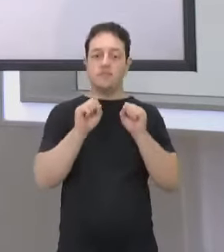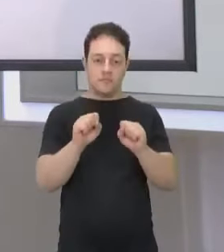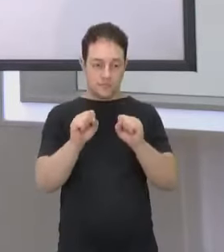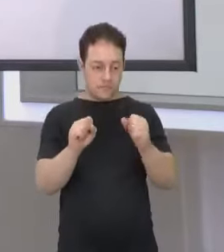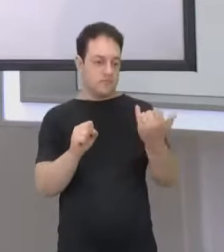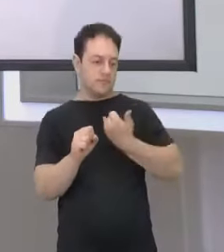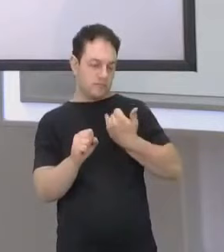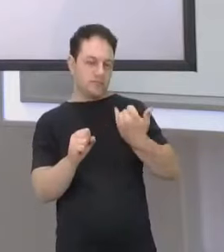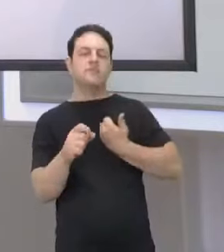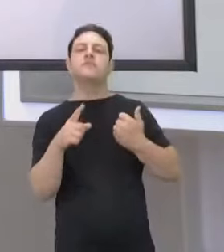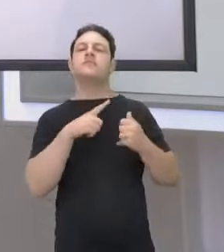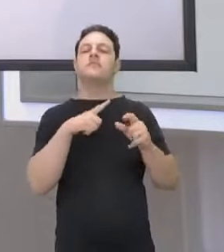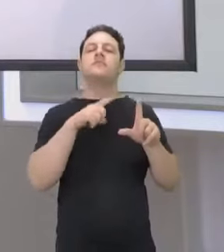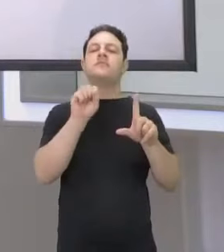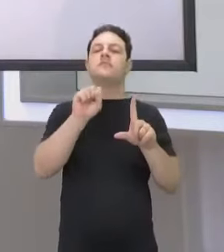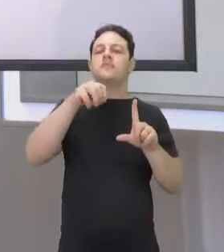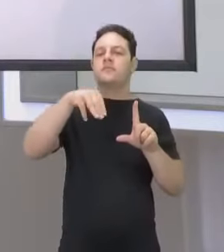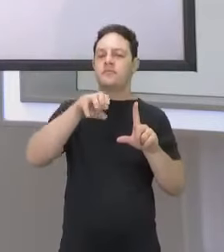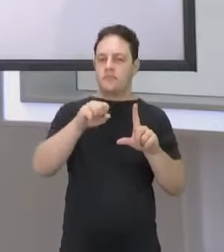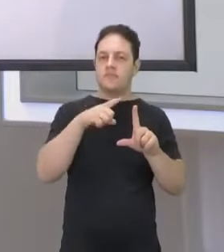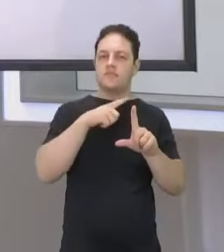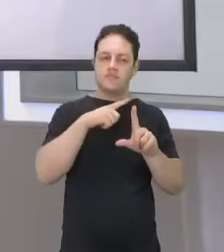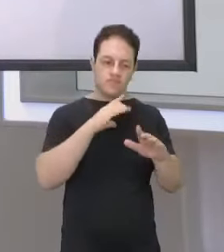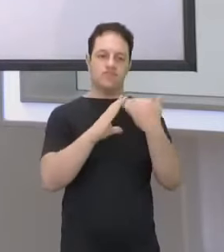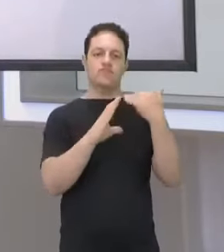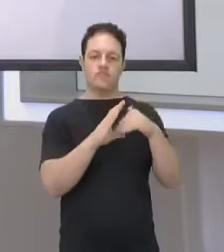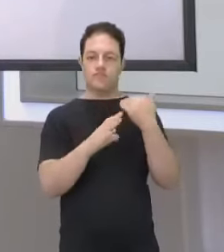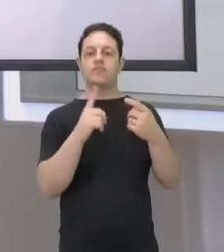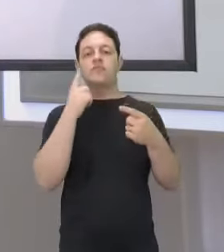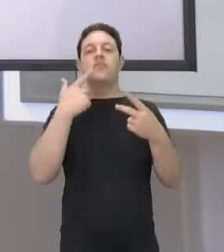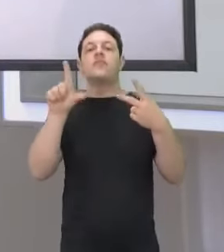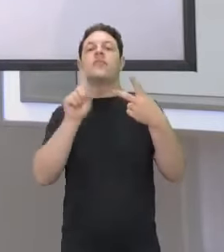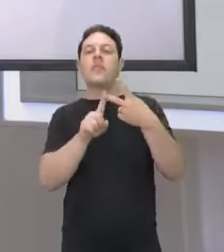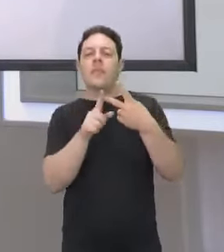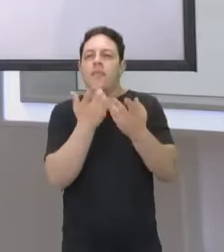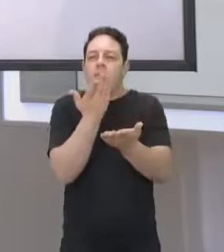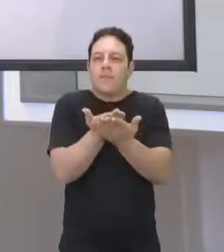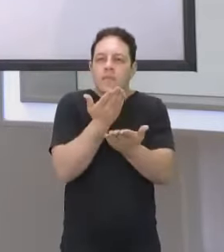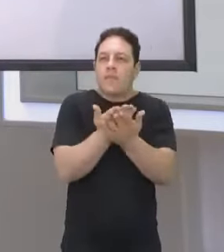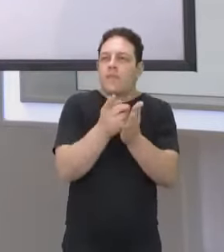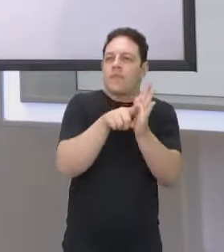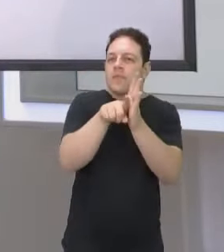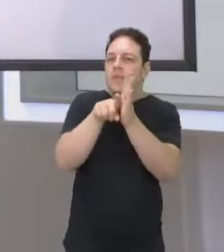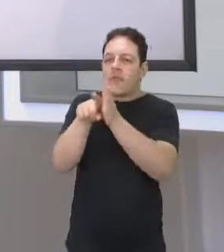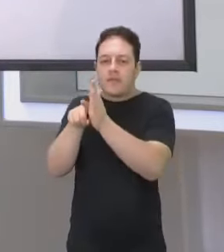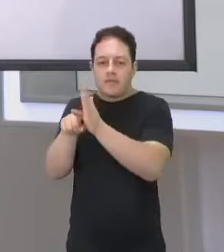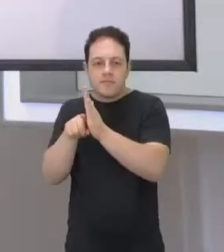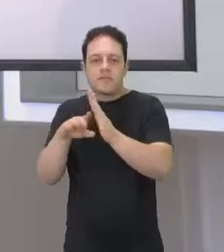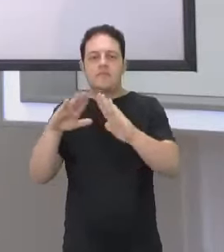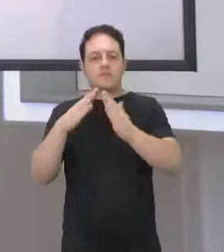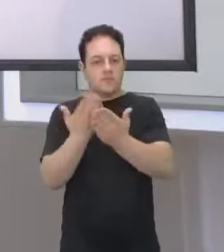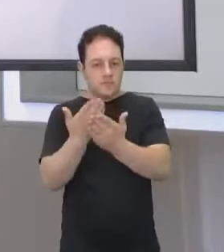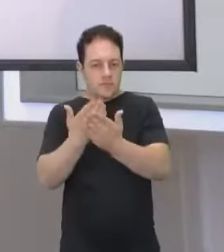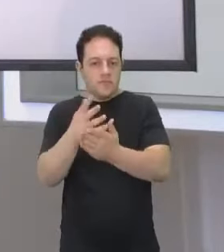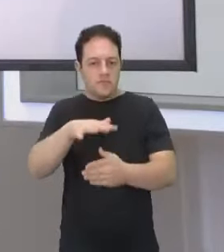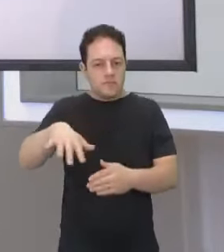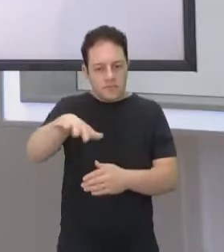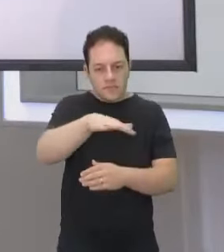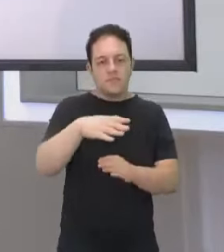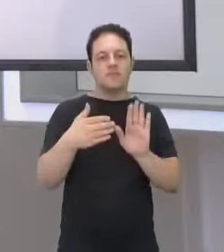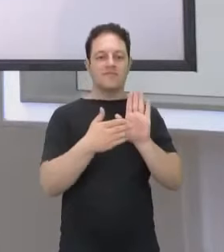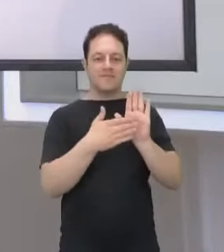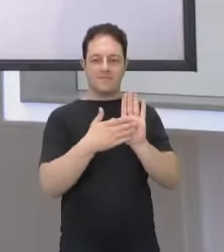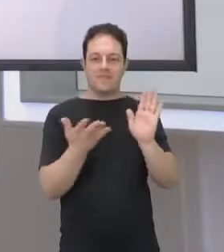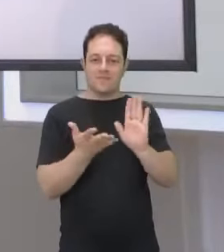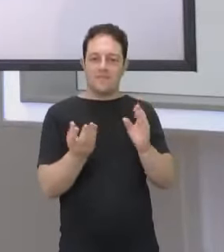o SMS, tem todos os boletins. A realização de estudos. Dá para a comunidade escolar, dentro das propostas que